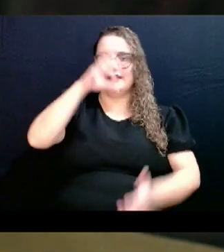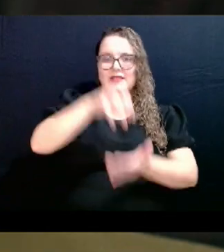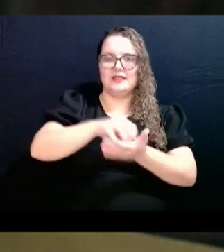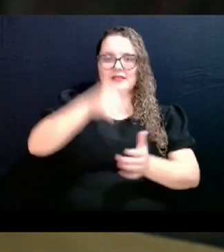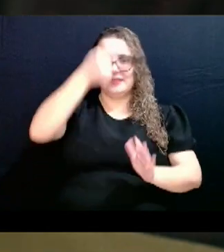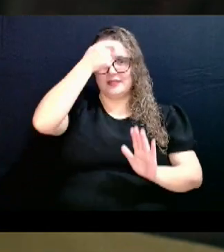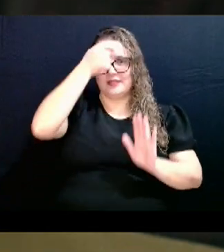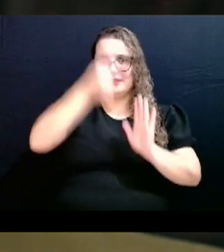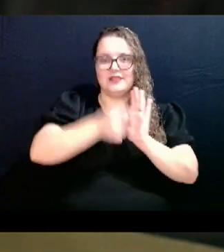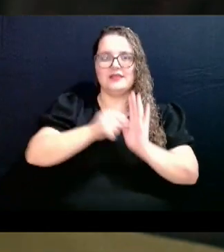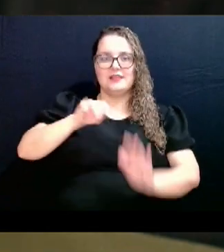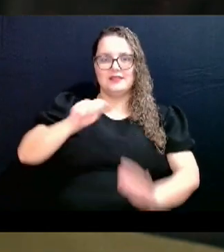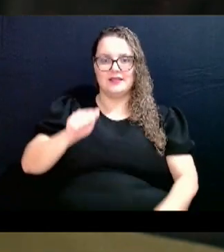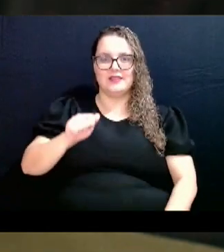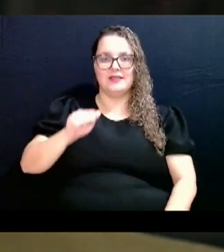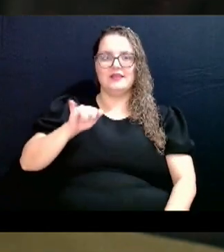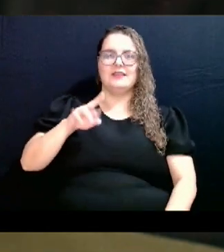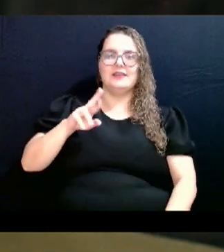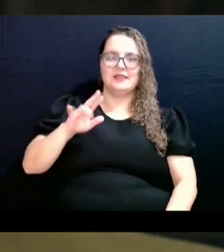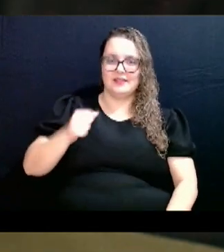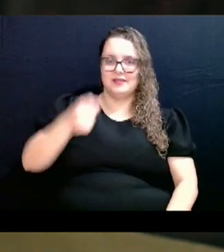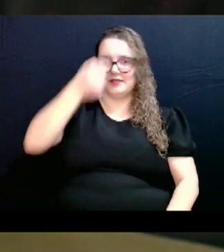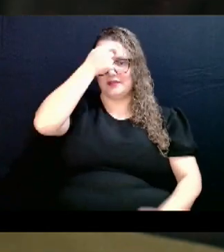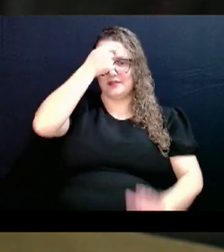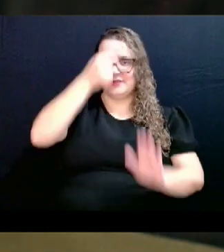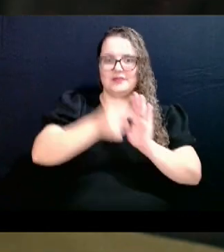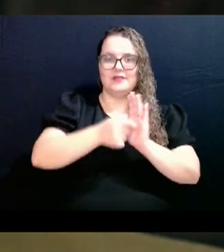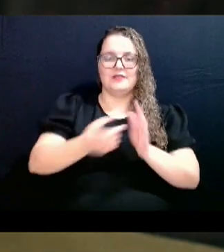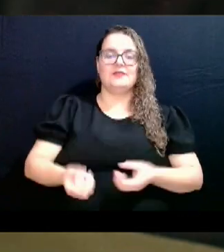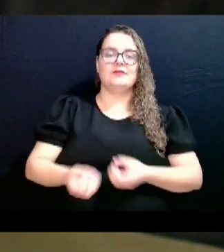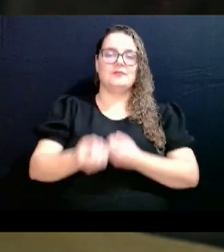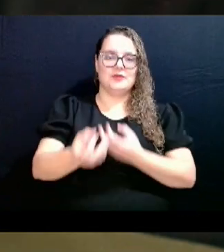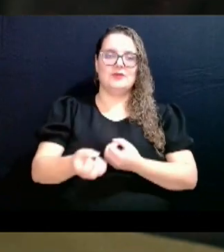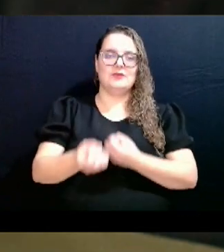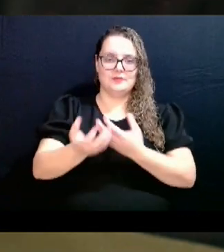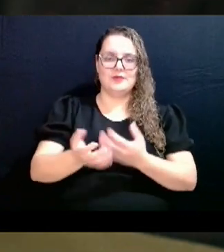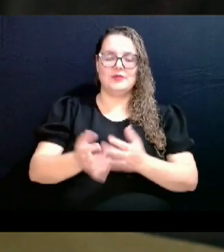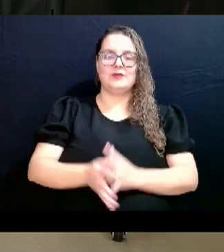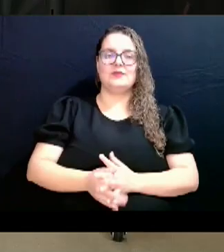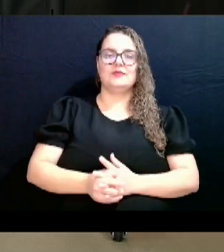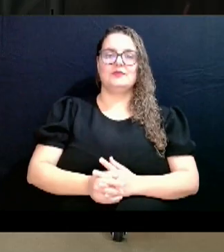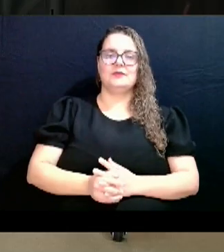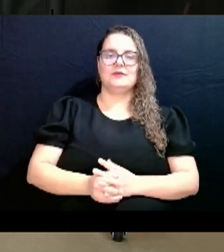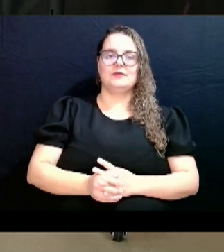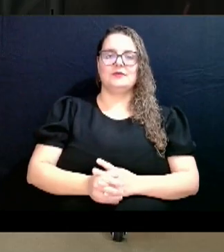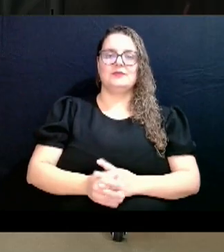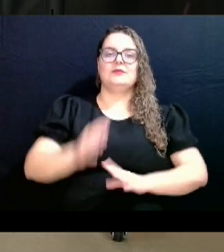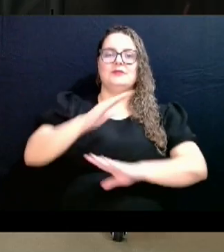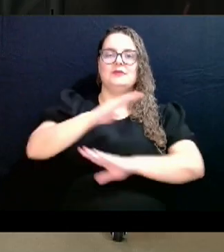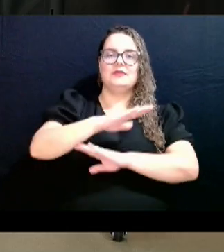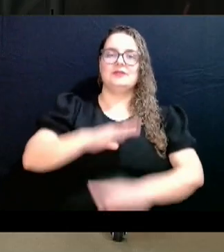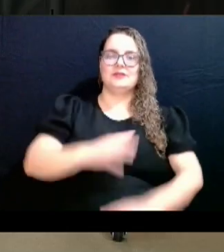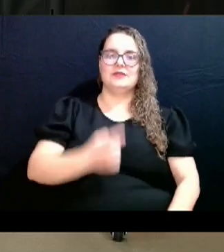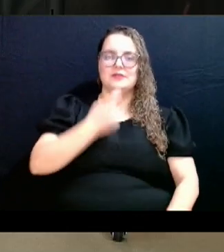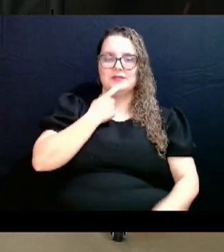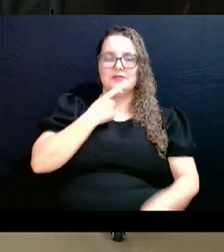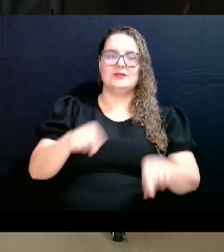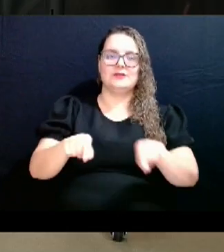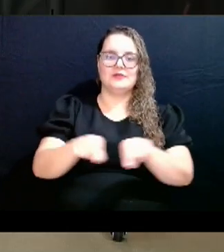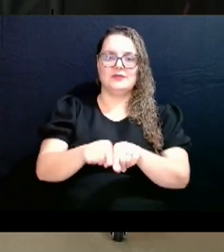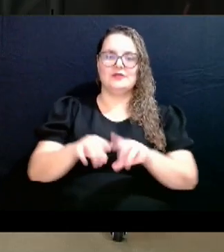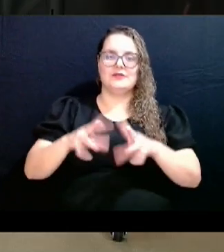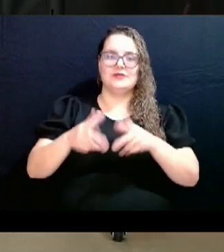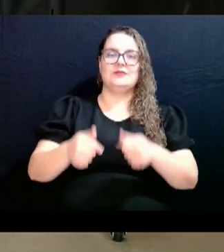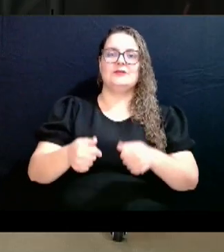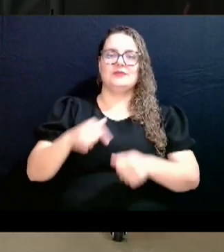a Íria, nossa inteligência artificial, trazendo informações da Câmara de Campinas, também de toda a nossa